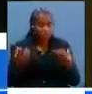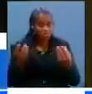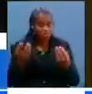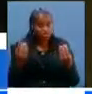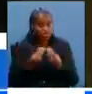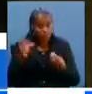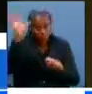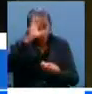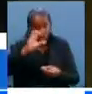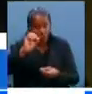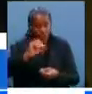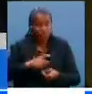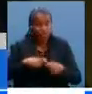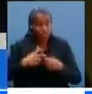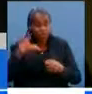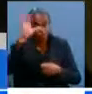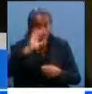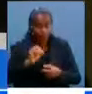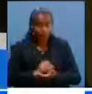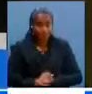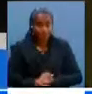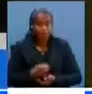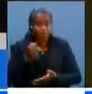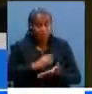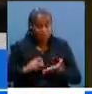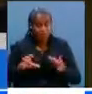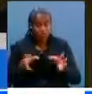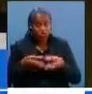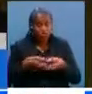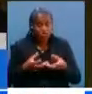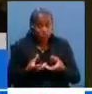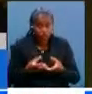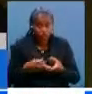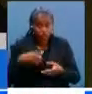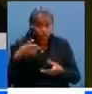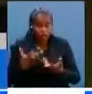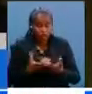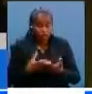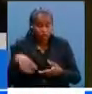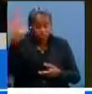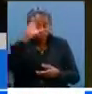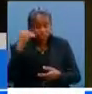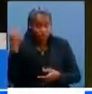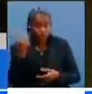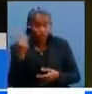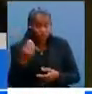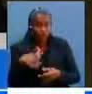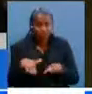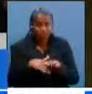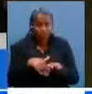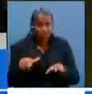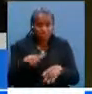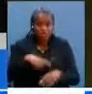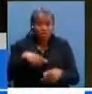o governo com o estado é secretário de estado de juventude ela é campeã engajado